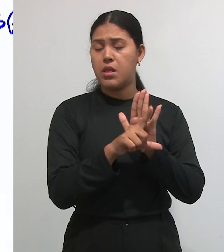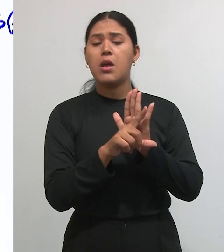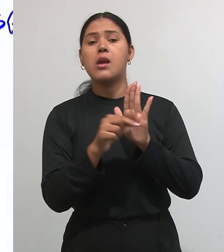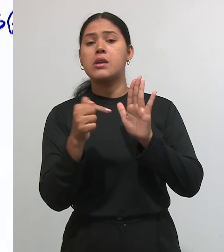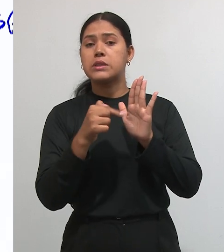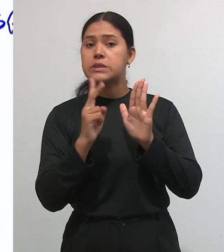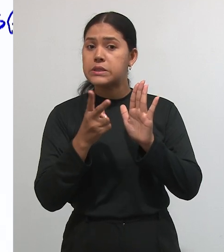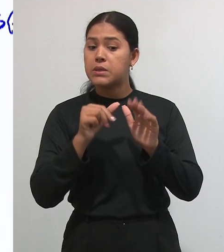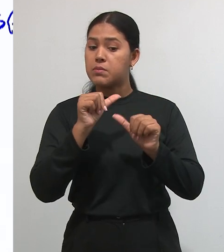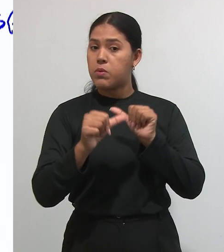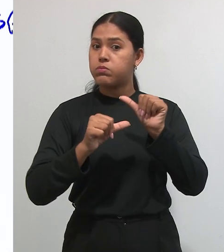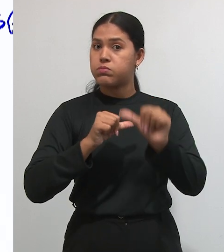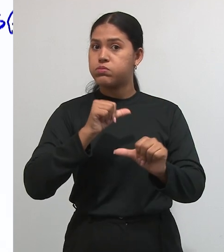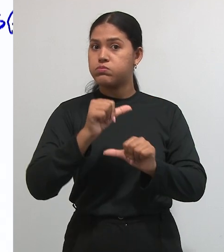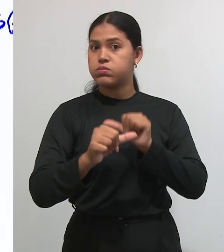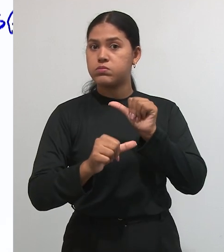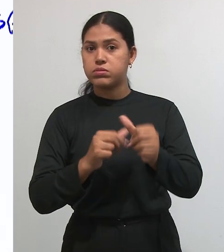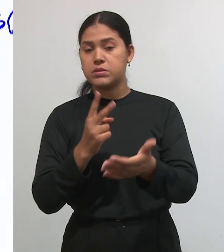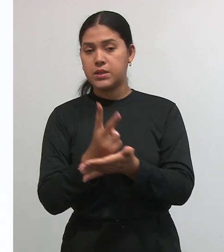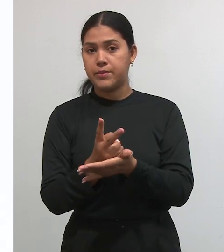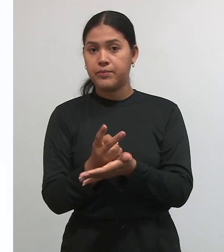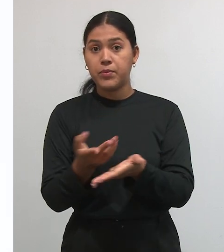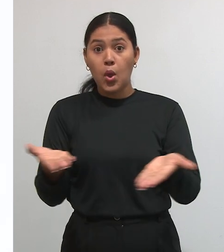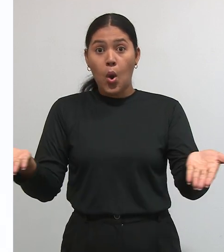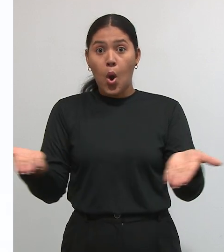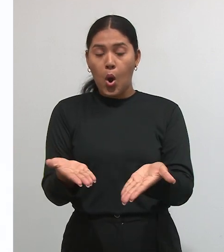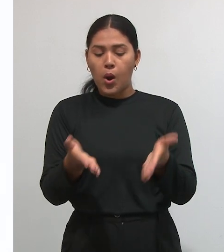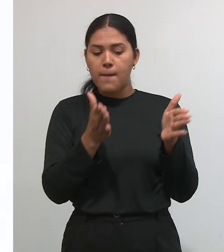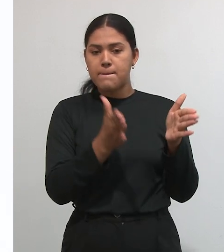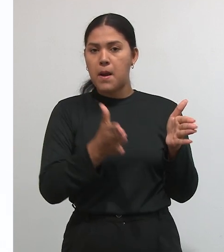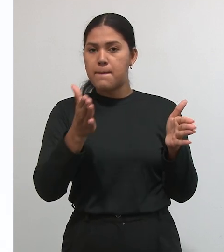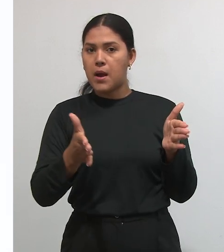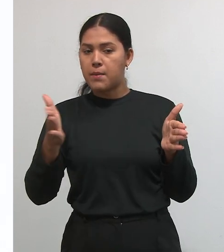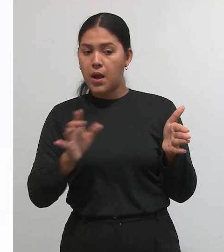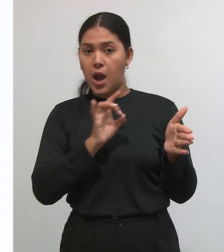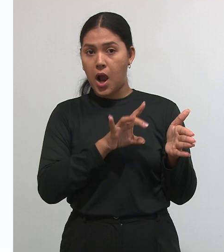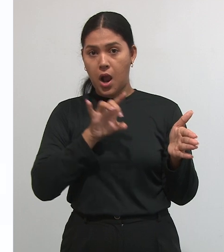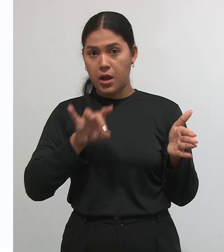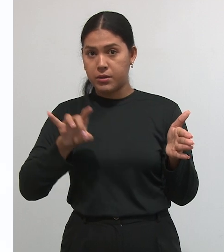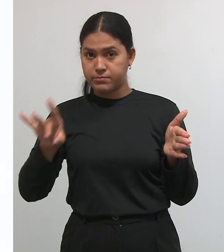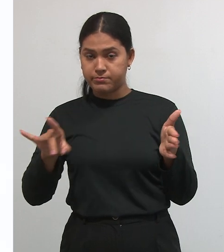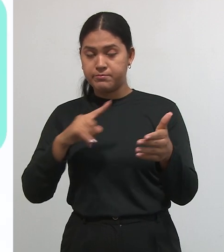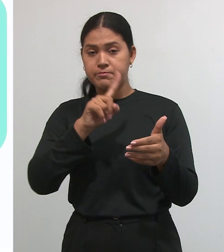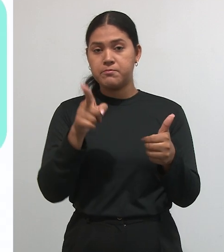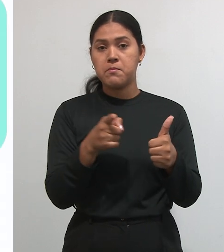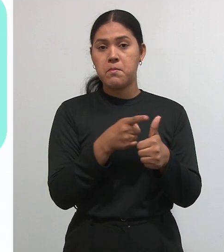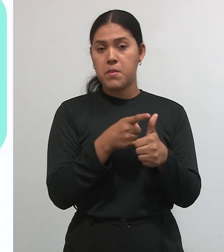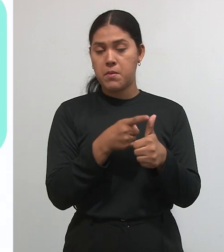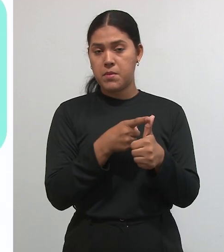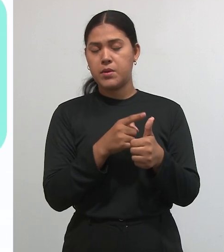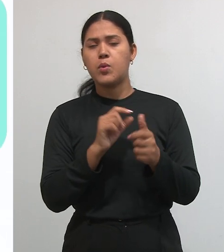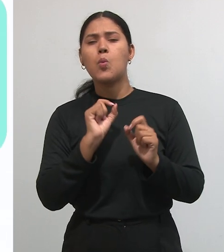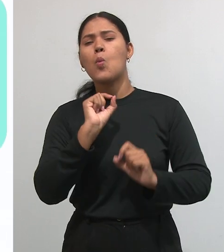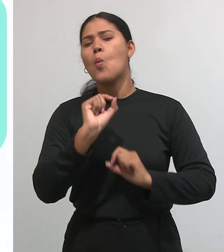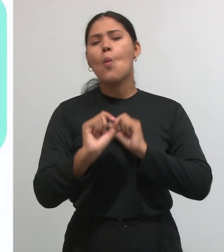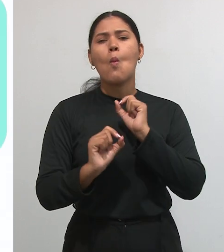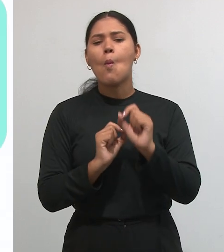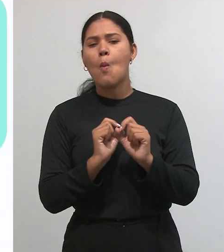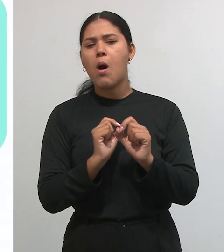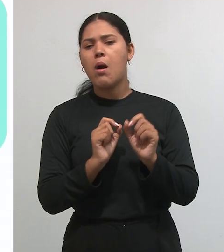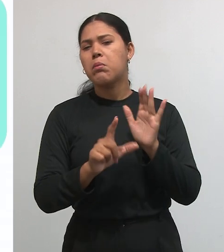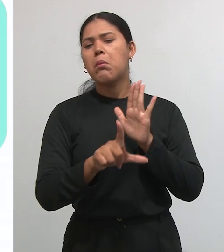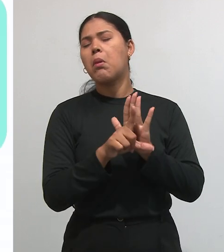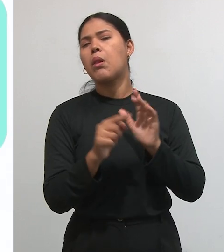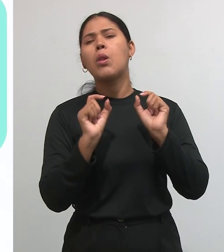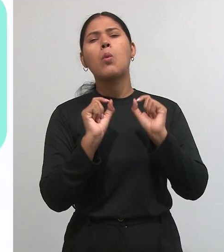atualiza aí. Mas vamos falar de cada um rapidinho, então. Vamos falar primeiro aqui o que ela